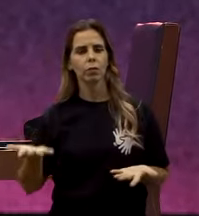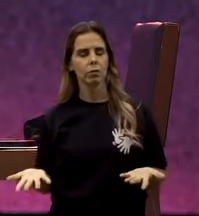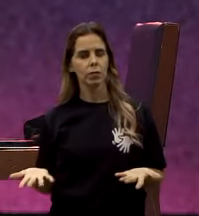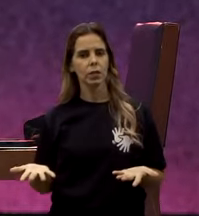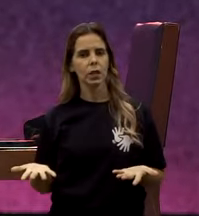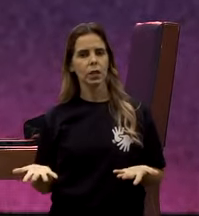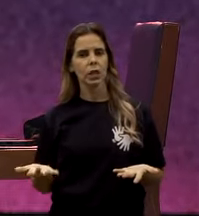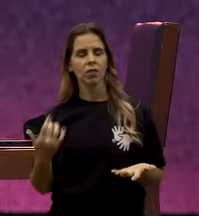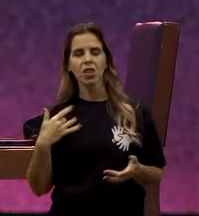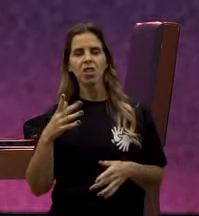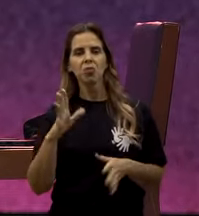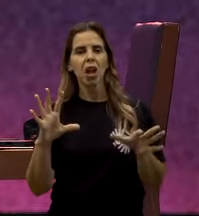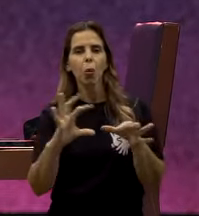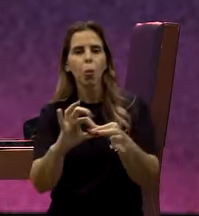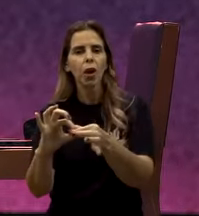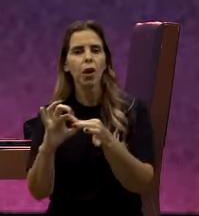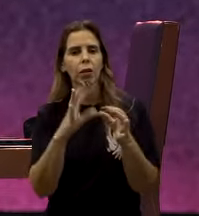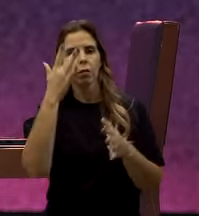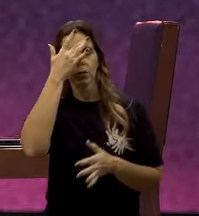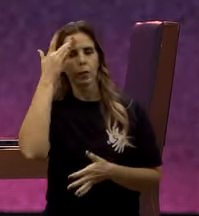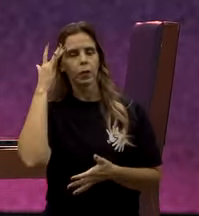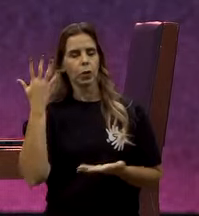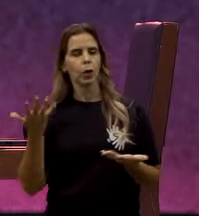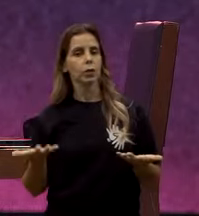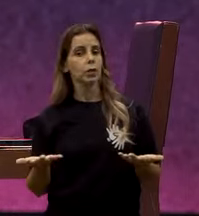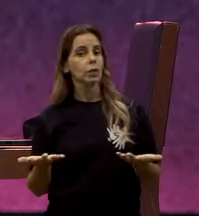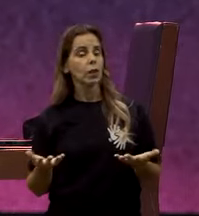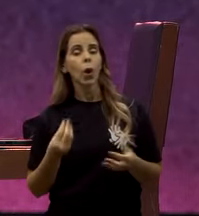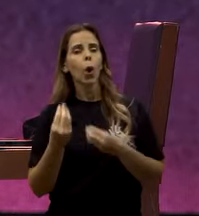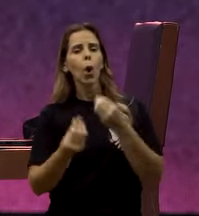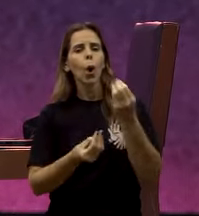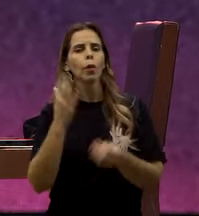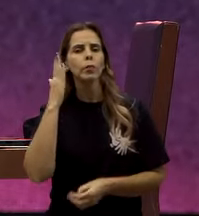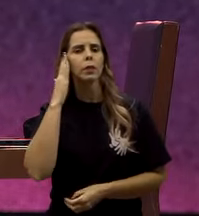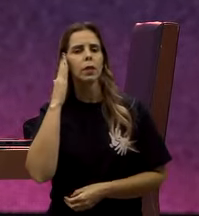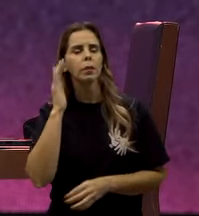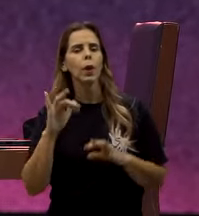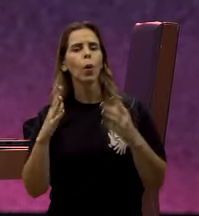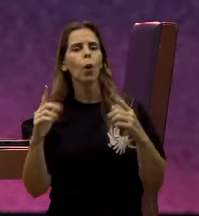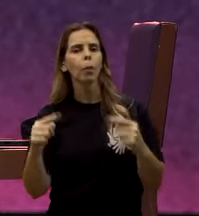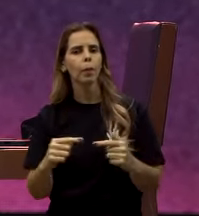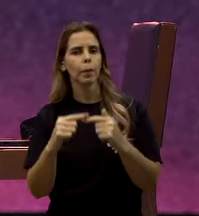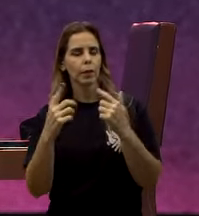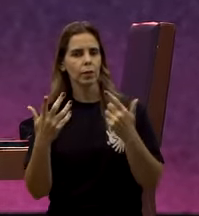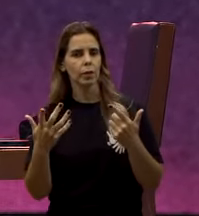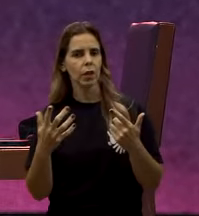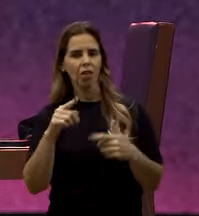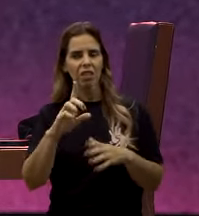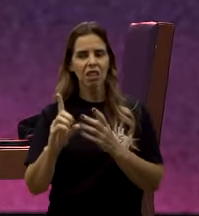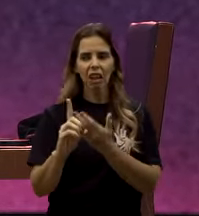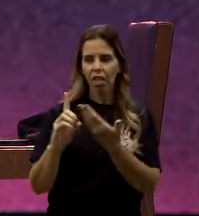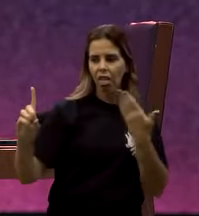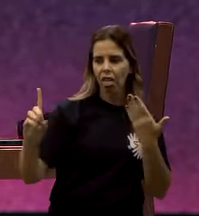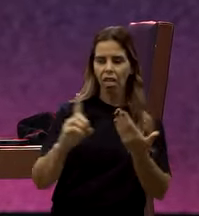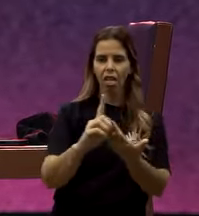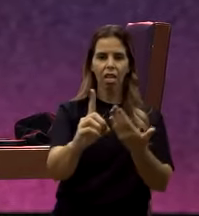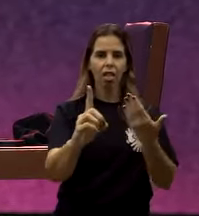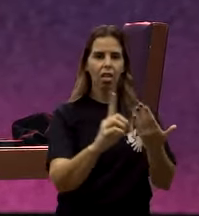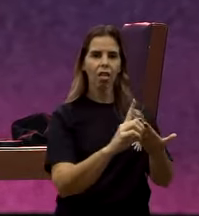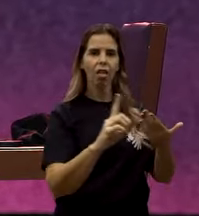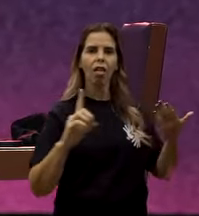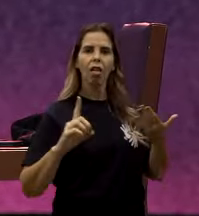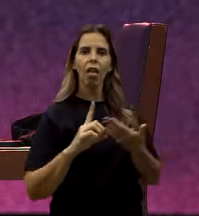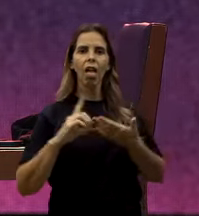você nunca vai saber qual é o teu propósito enquanto você continuar longe das pessoas por pastor porque